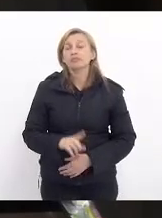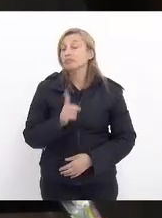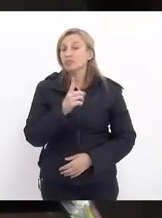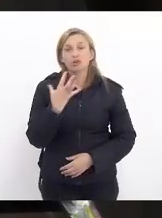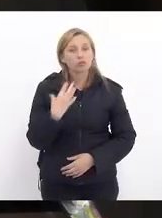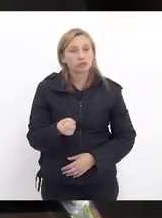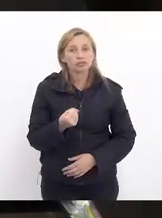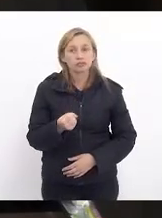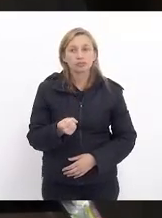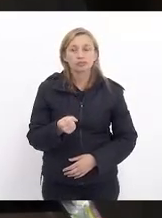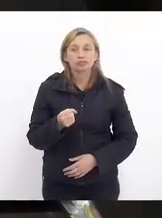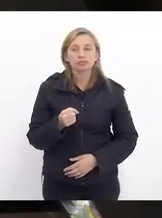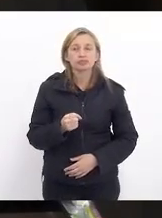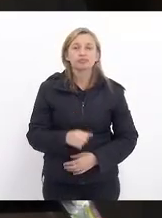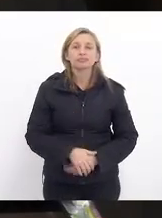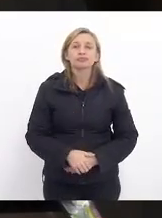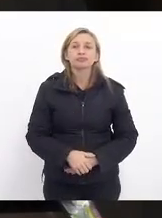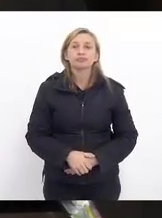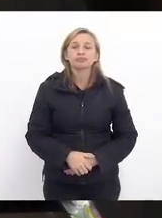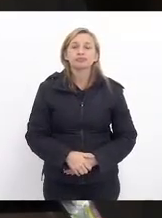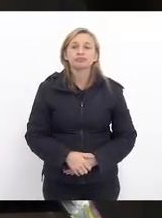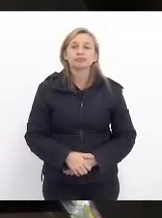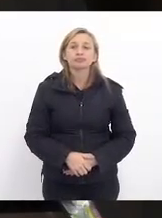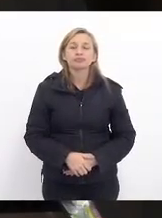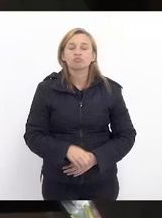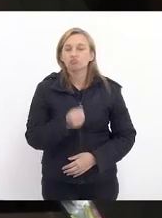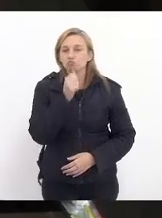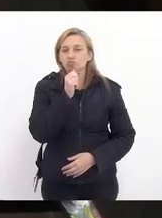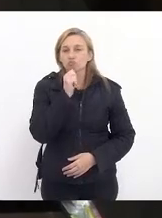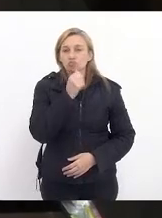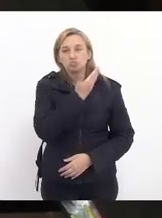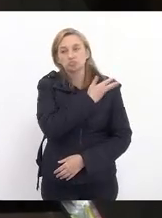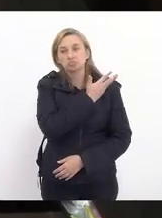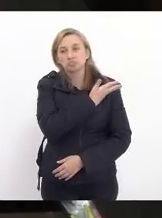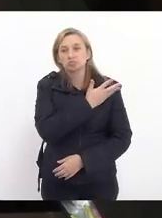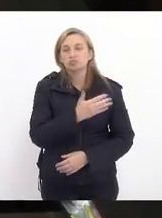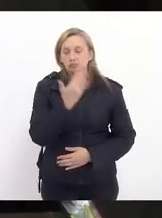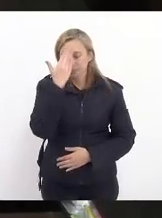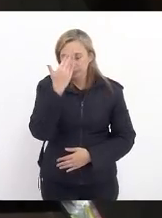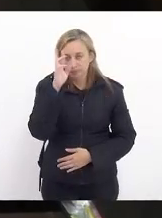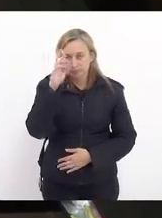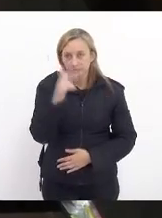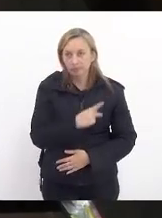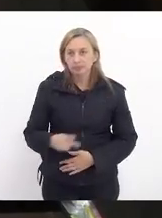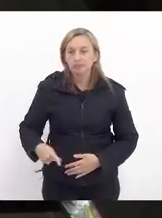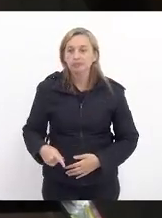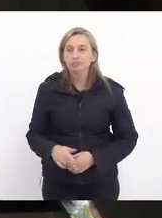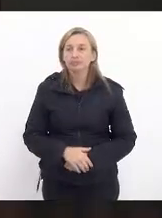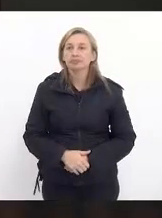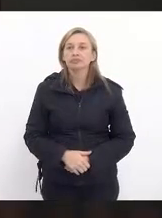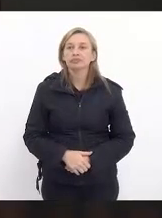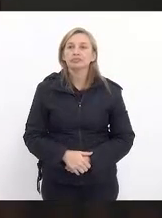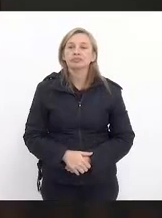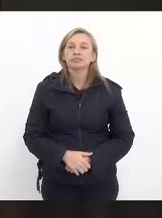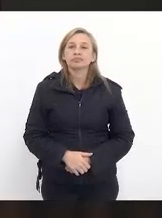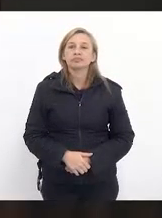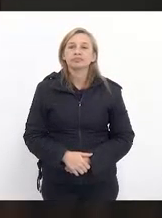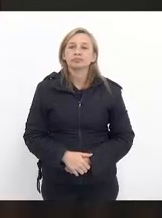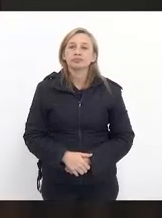admitir sobre esporte se alguma nenhum tipo de preconceito Muito obrigado senhora presidente